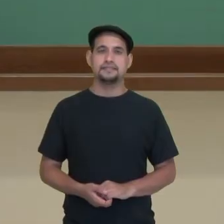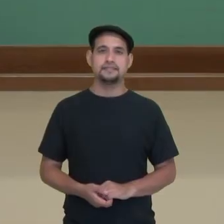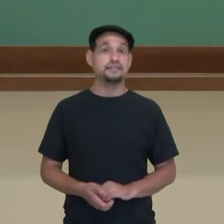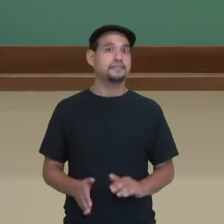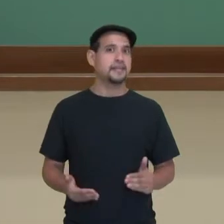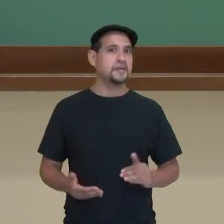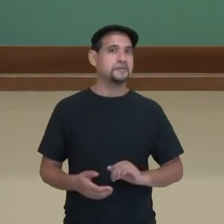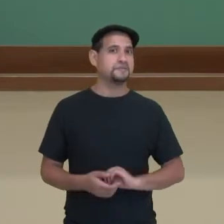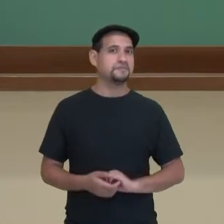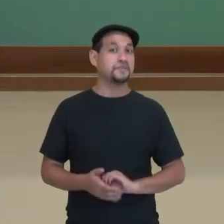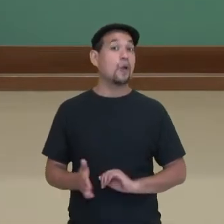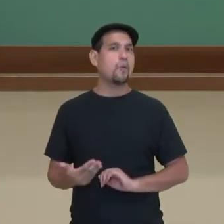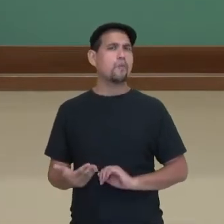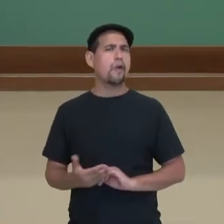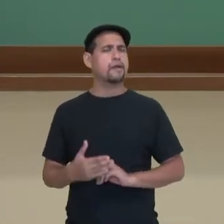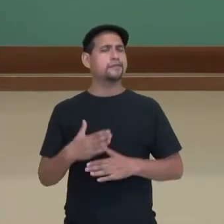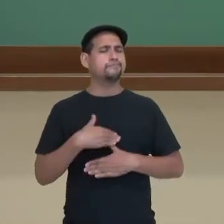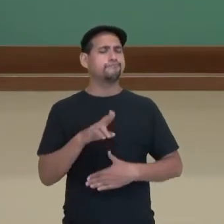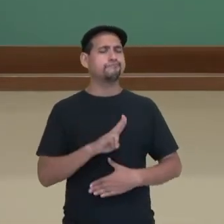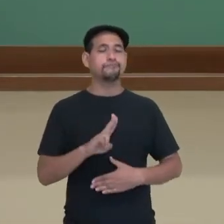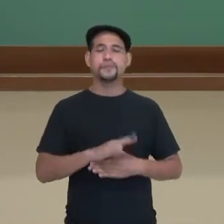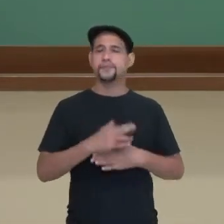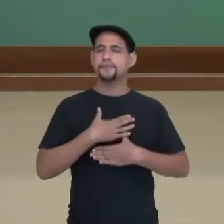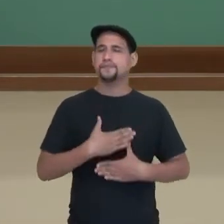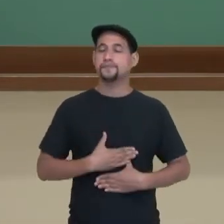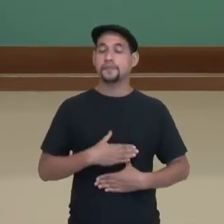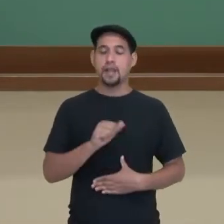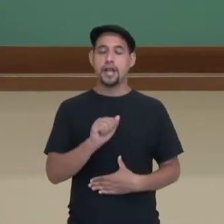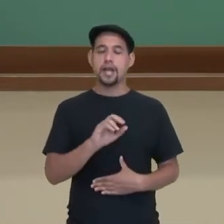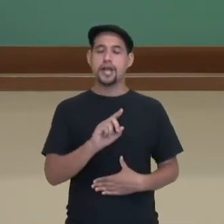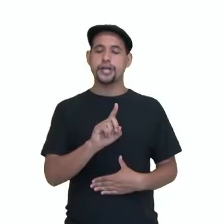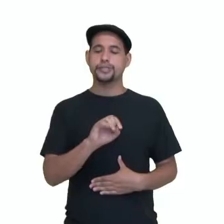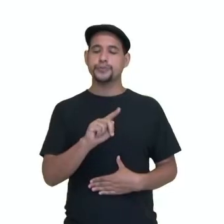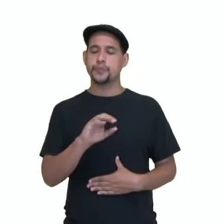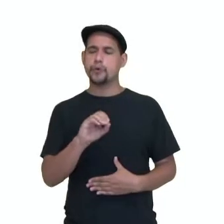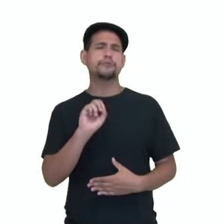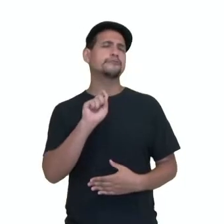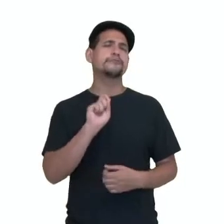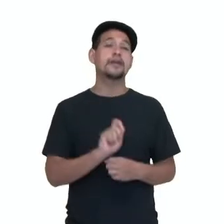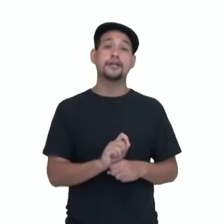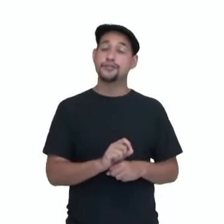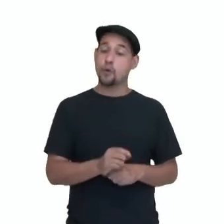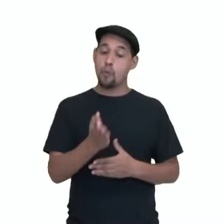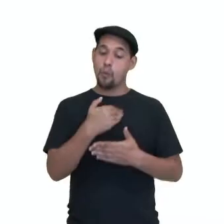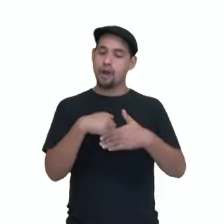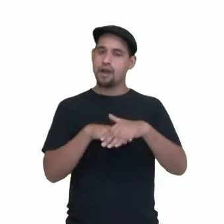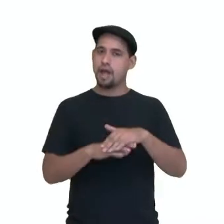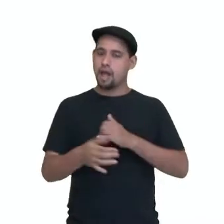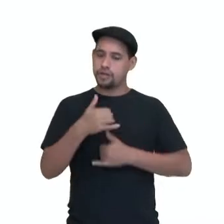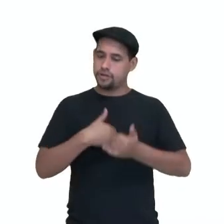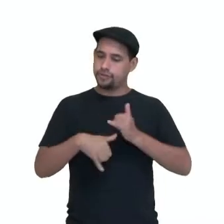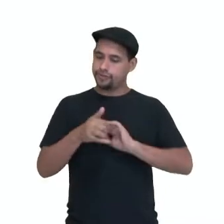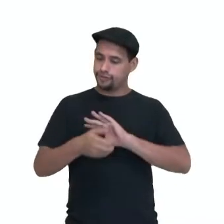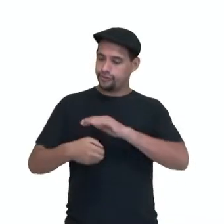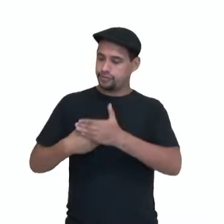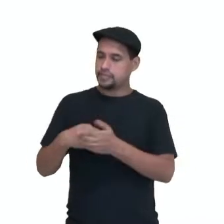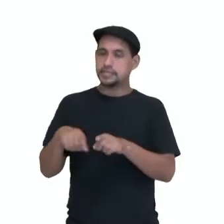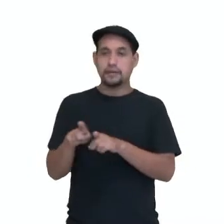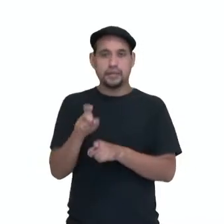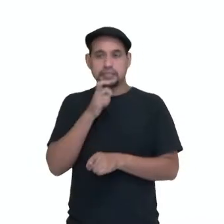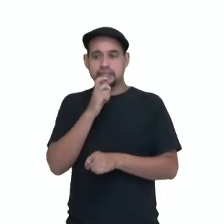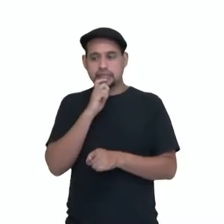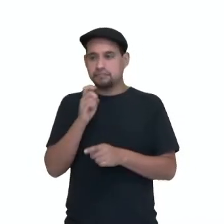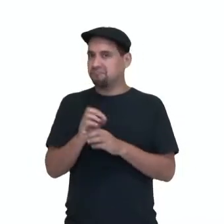E aí, pessoal, qual a função do tecido adiposo no nosso corpo? Ele tem a função de reserva de energia, isolante térmico